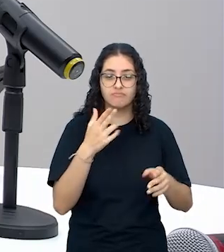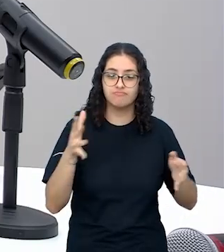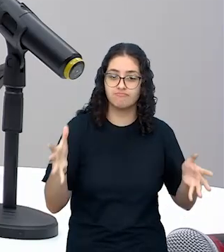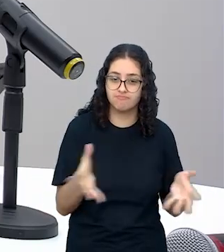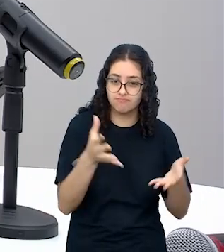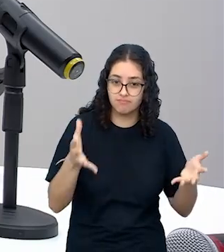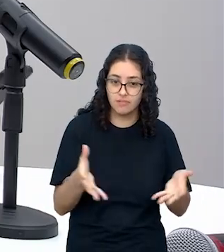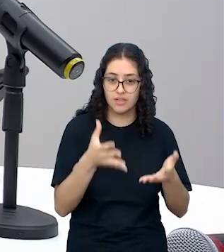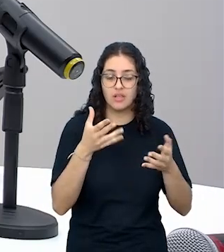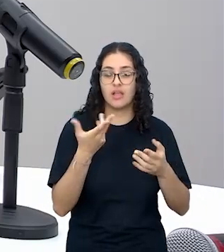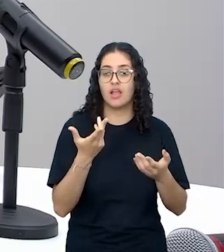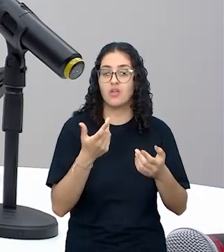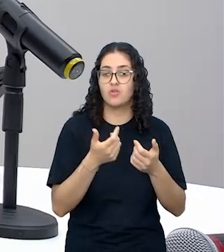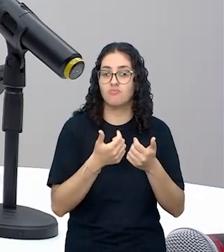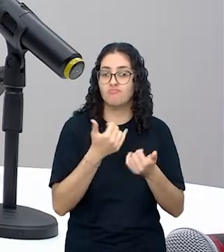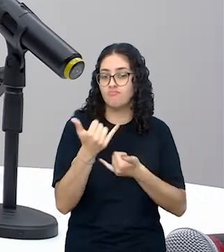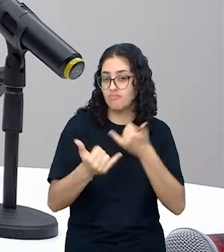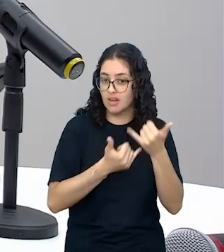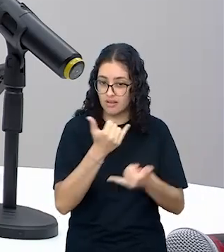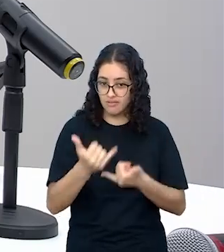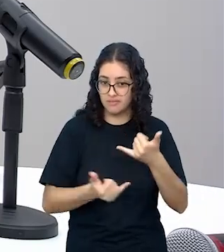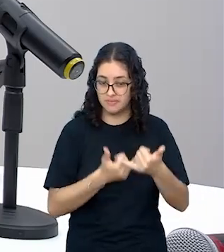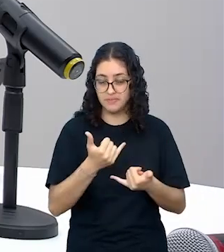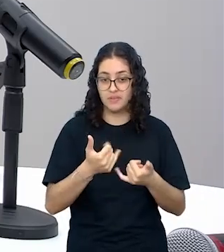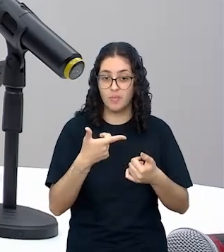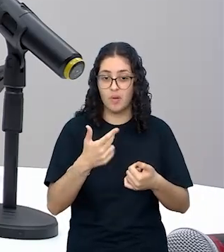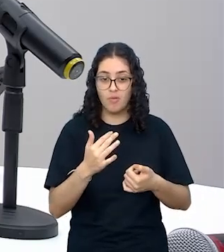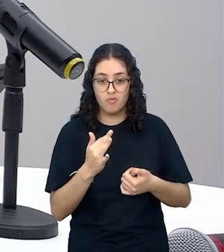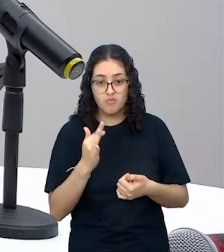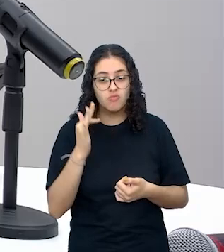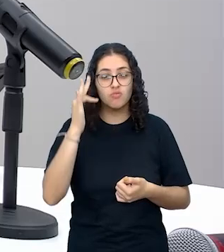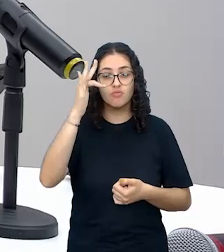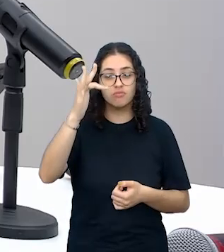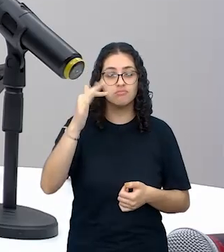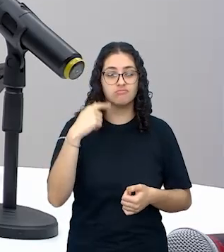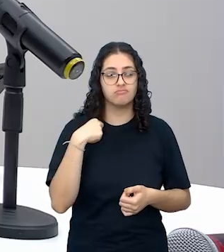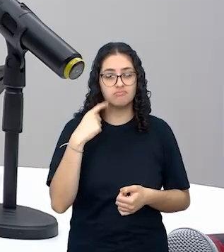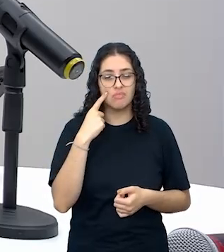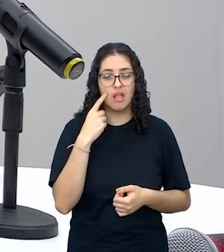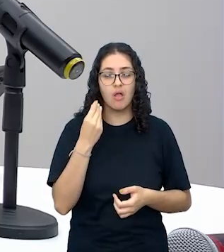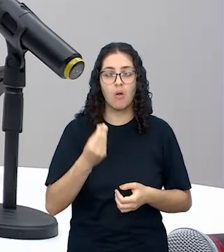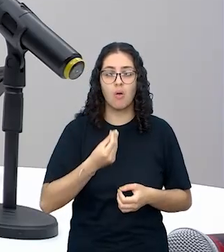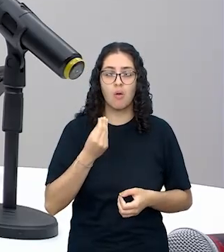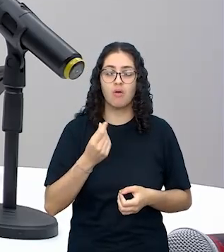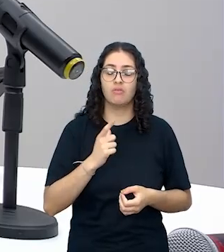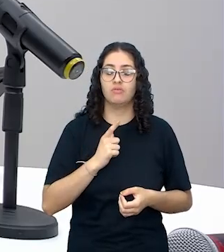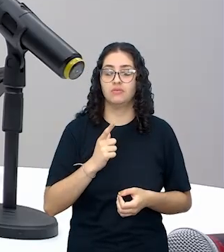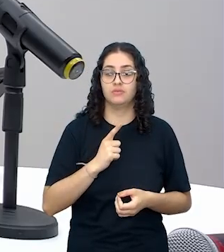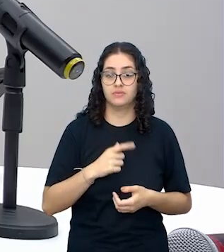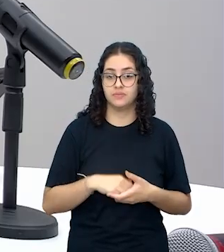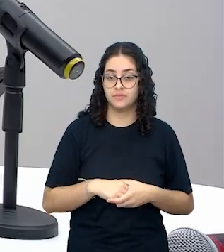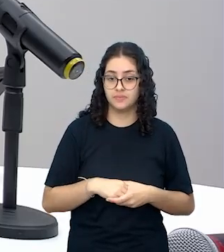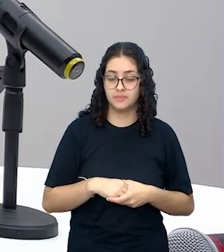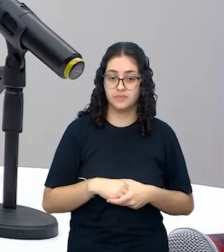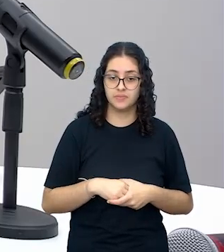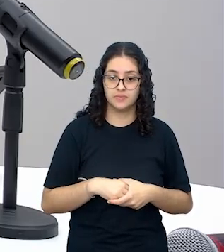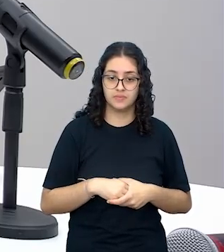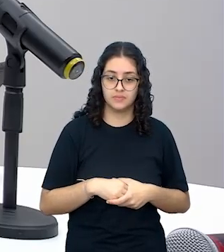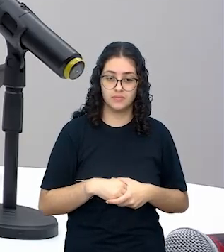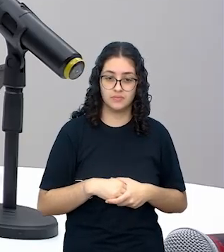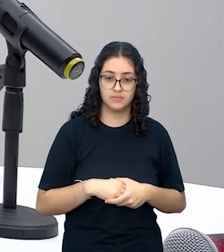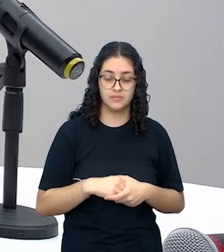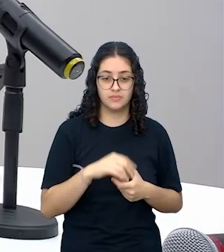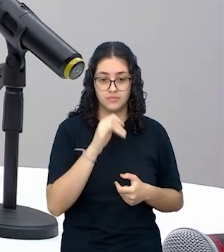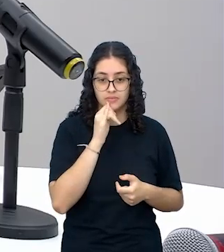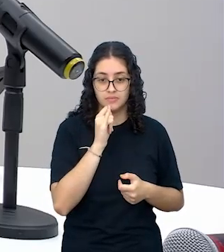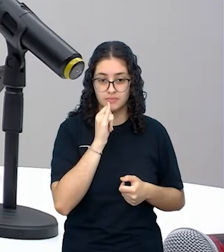Através de jogos. E um pouquinho mais para frente nós vamos verificar que pode ser através de questões, através de